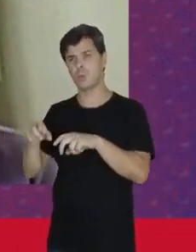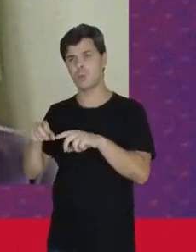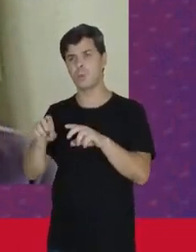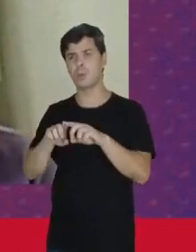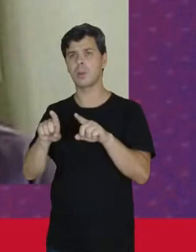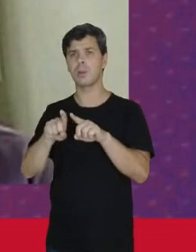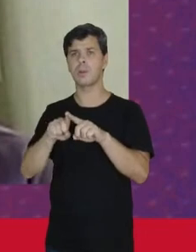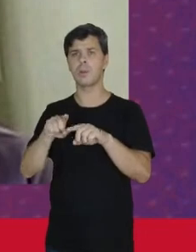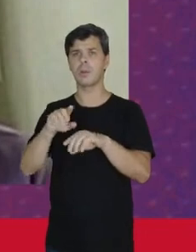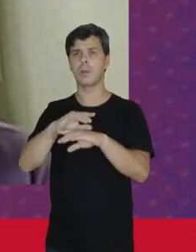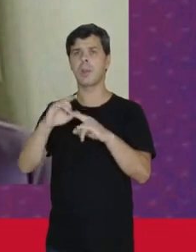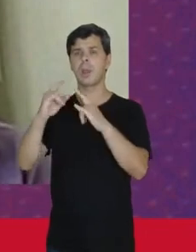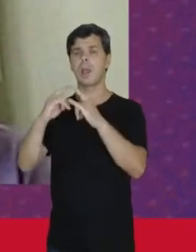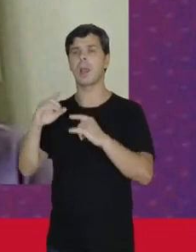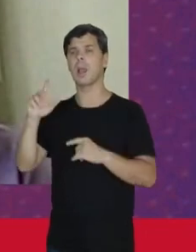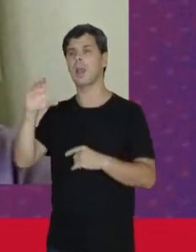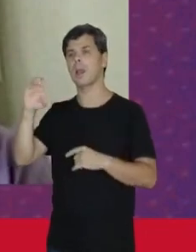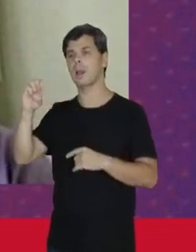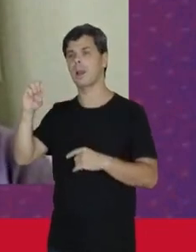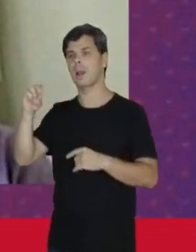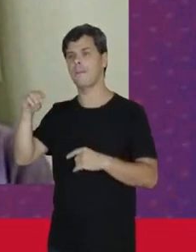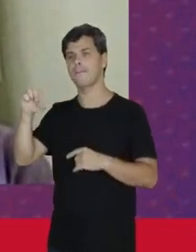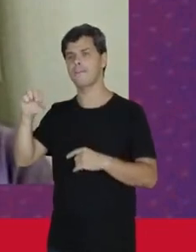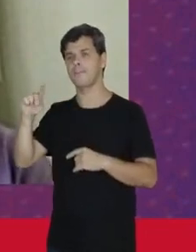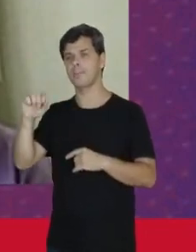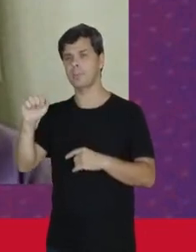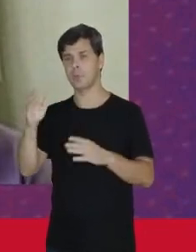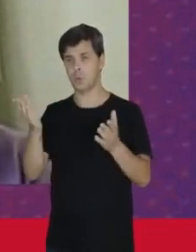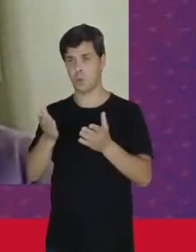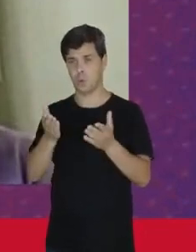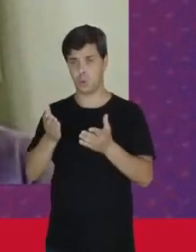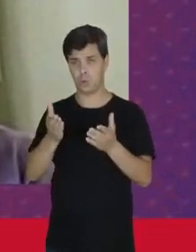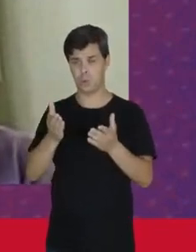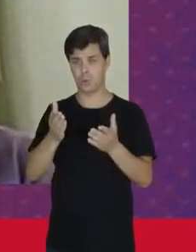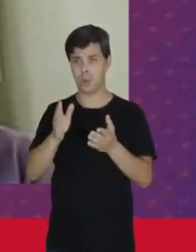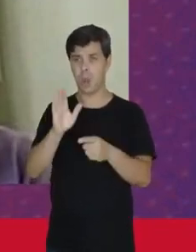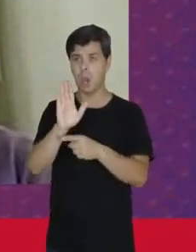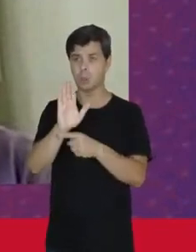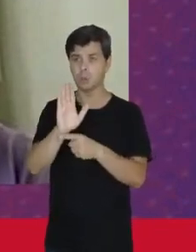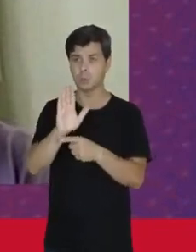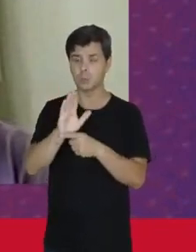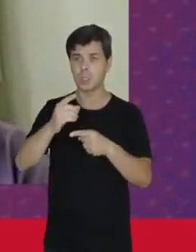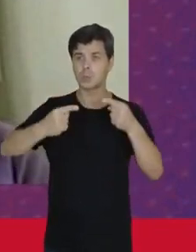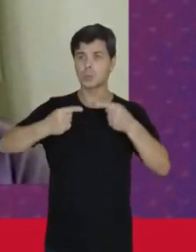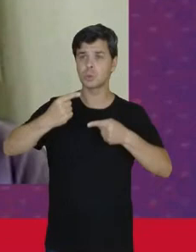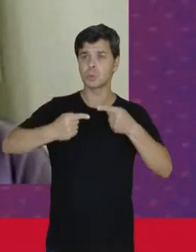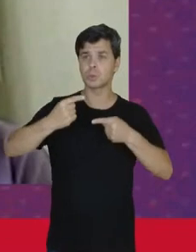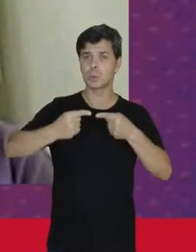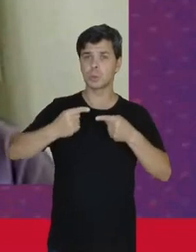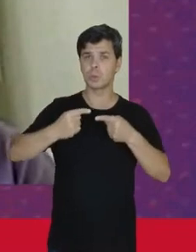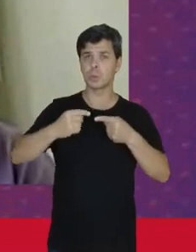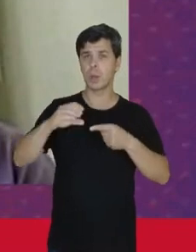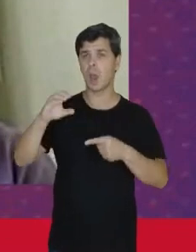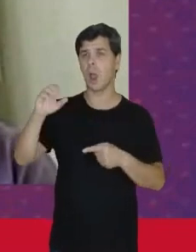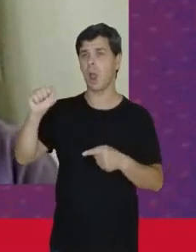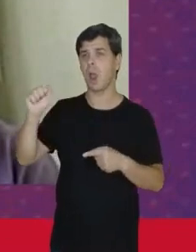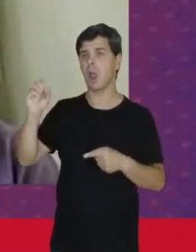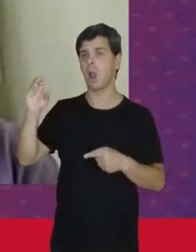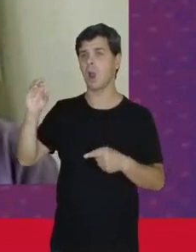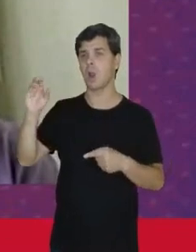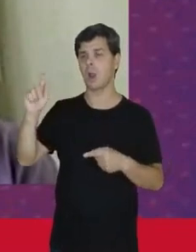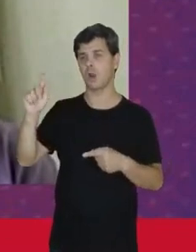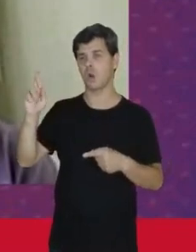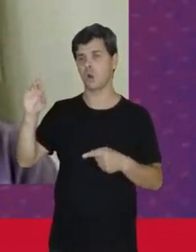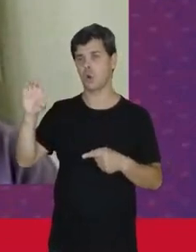parte da Via Campesina. Eu estou aqui hoje para contribuir na discussão sobre